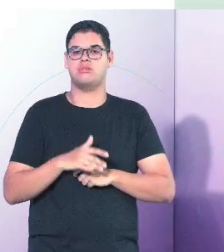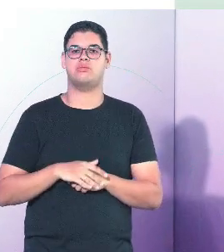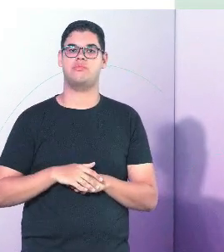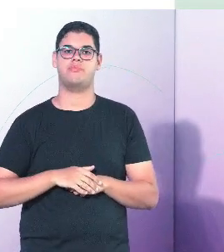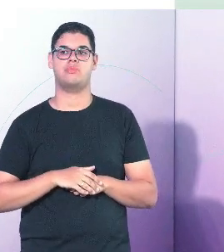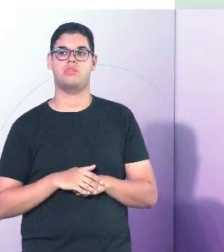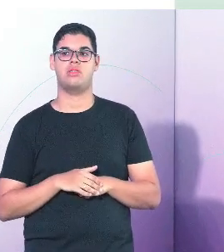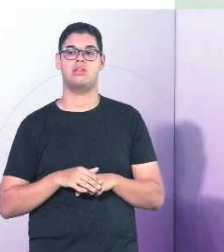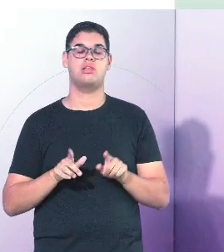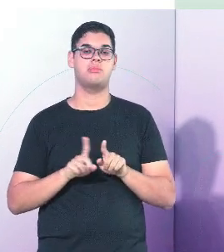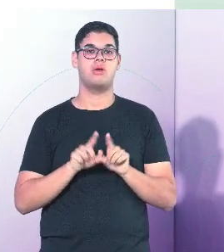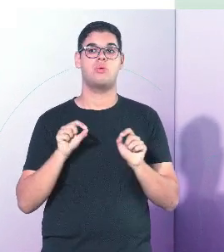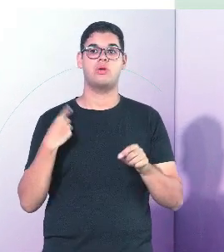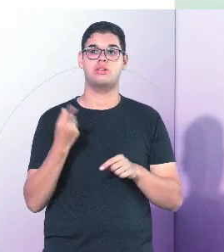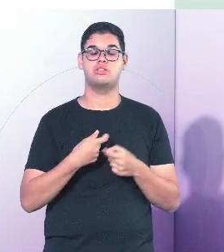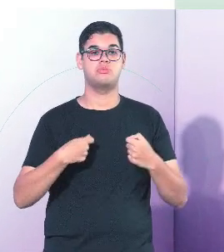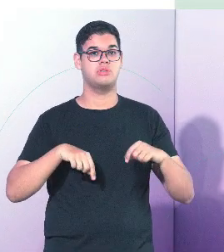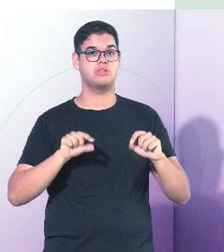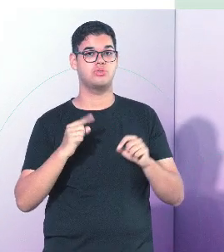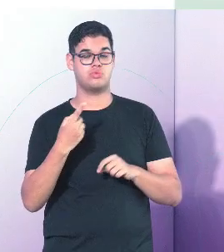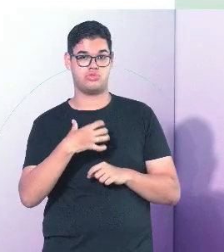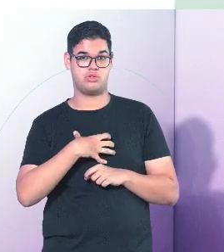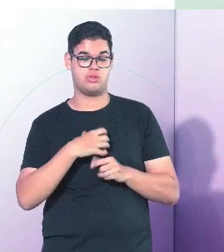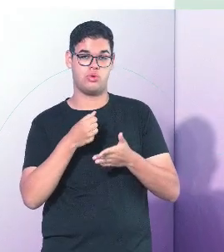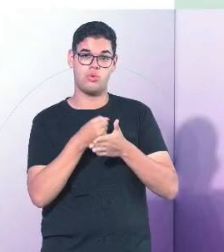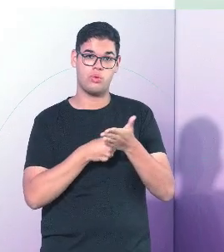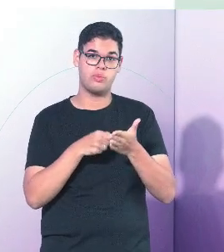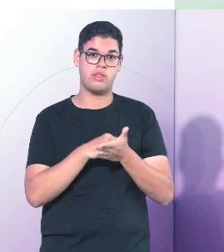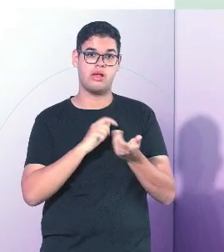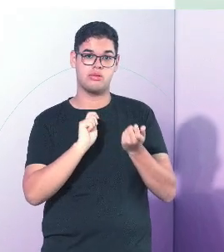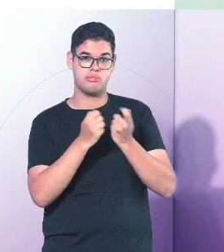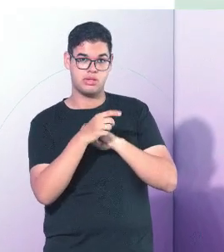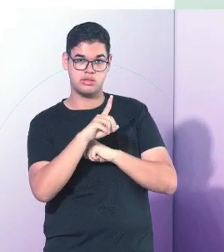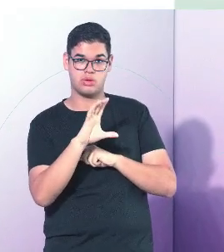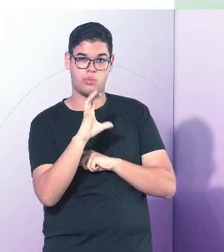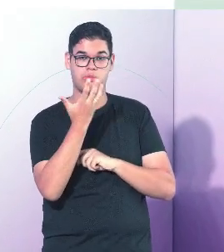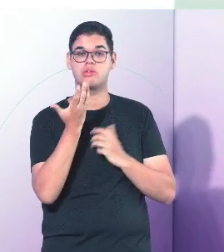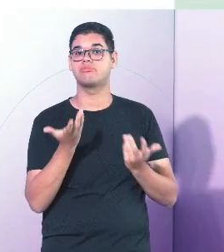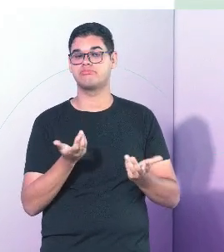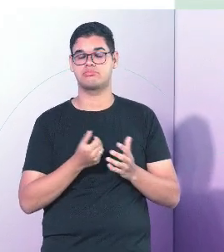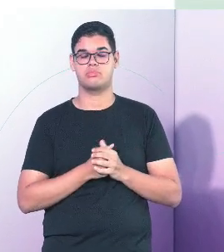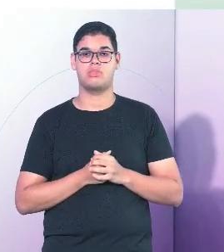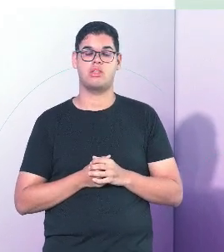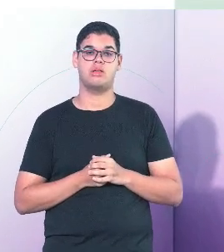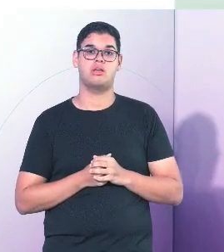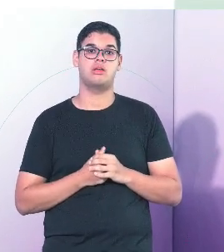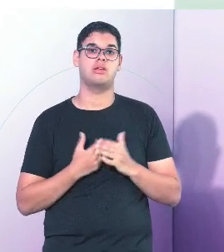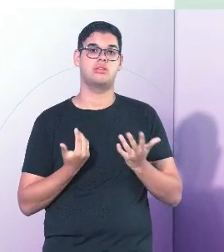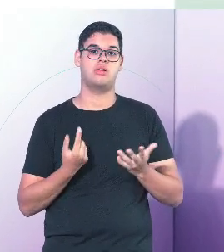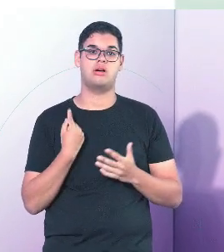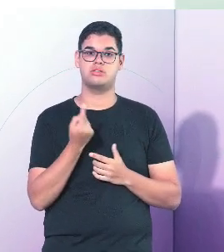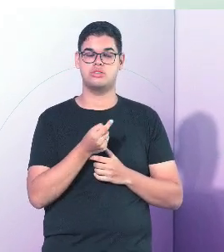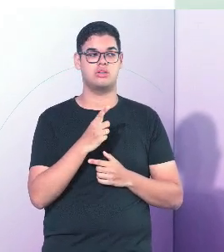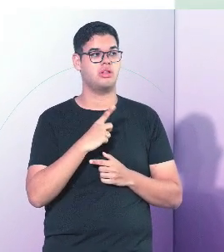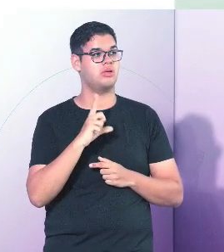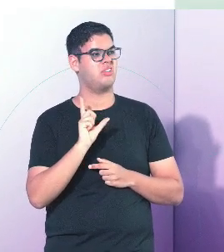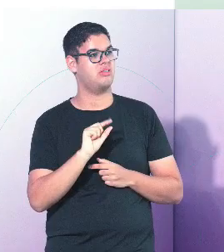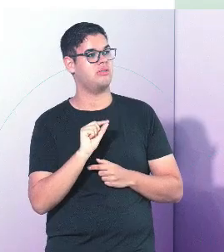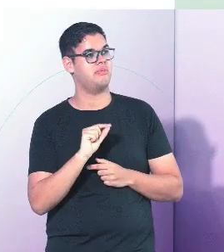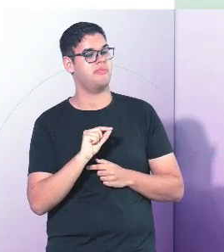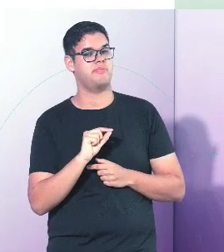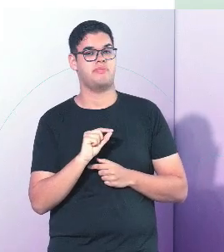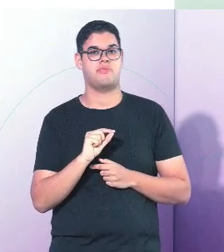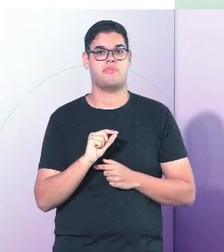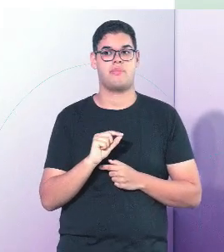que a gente ainda precisa, de alguma forma, lutar para que esse acesso aconteça. Então, quando a gente pensa em saúde suplementar, que a